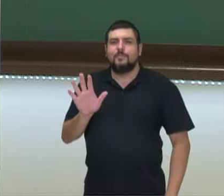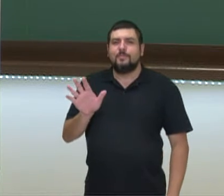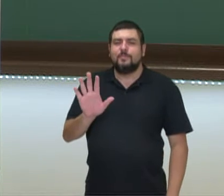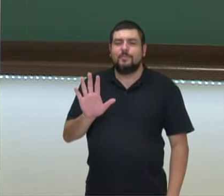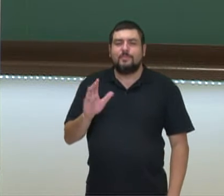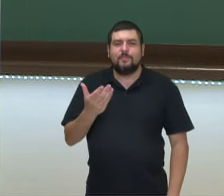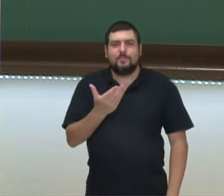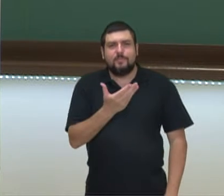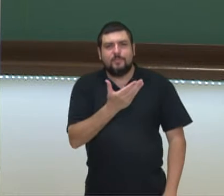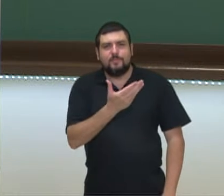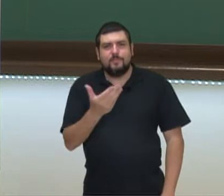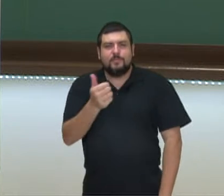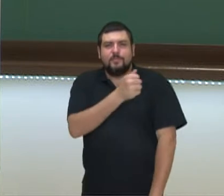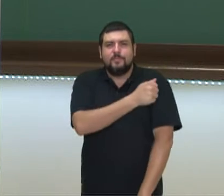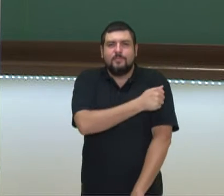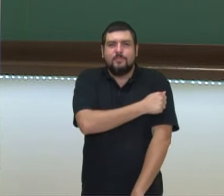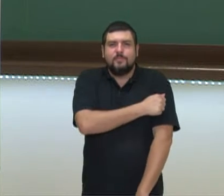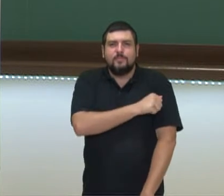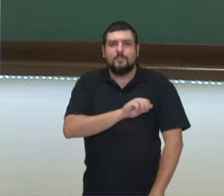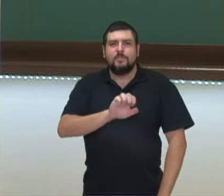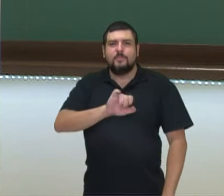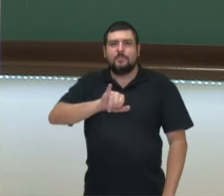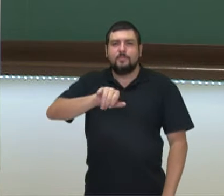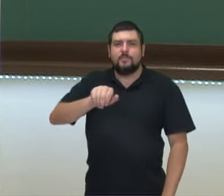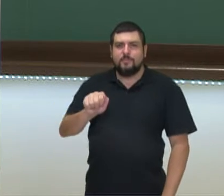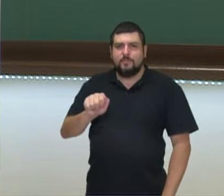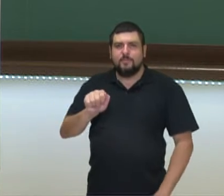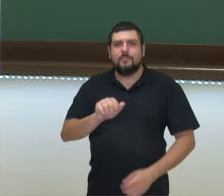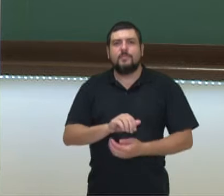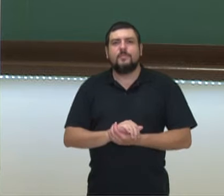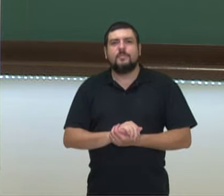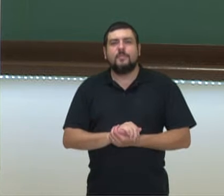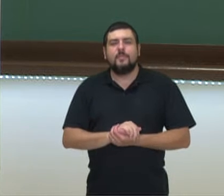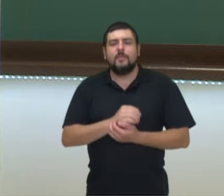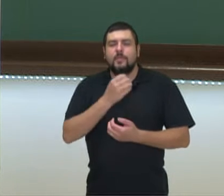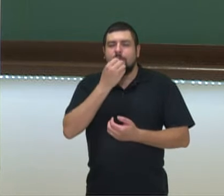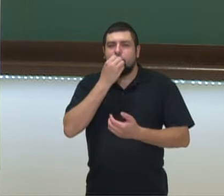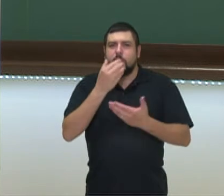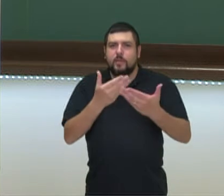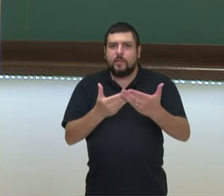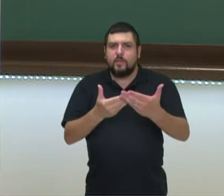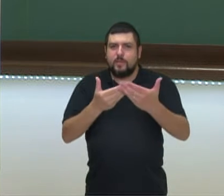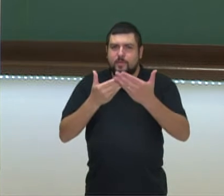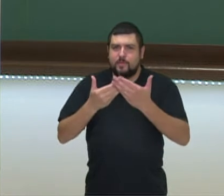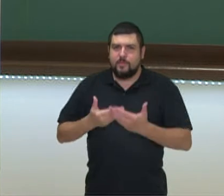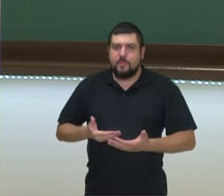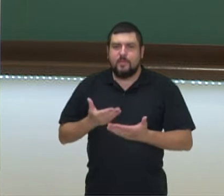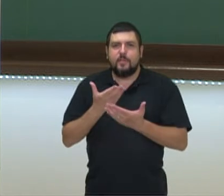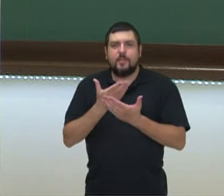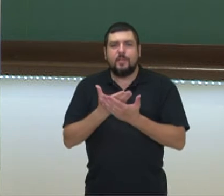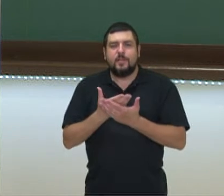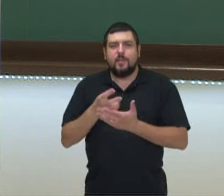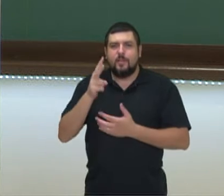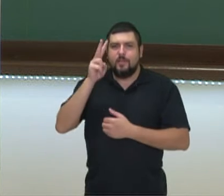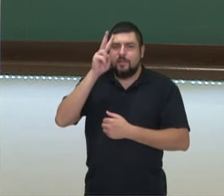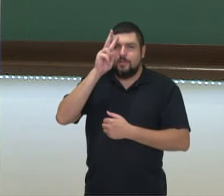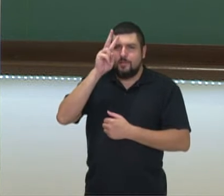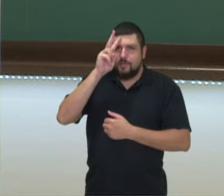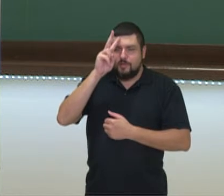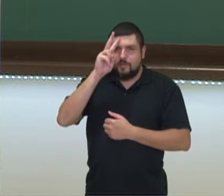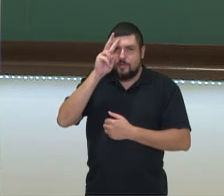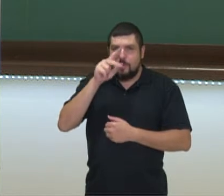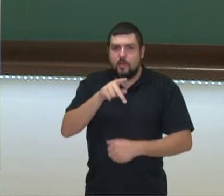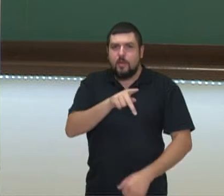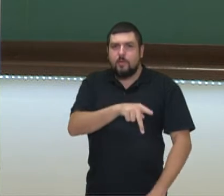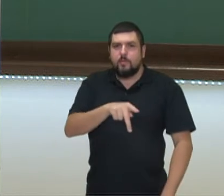Olá, estudante da educação de jovens e adultos. Seja muito bem-vindo a esta aula de História. Eu,